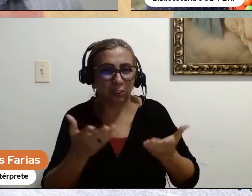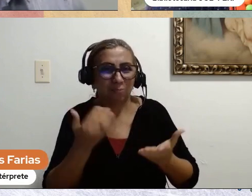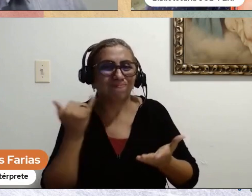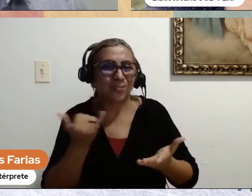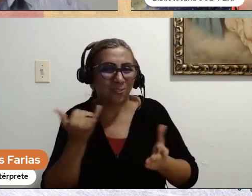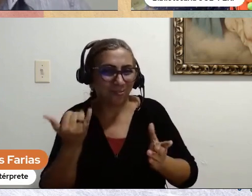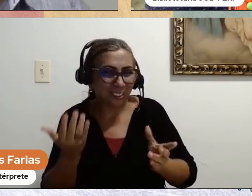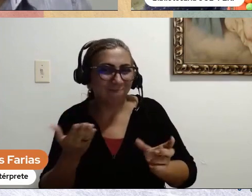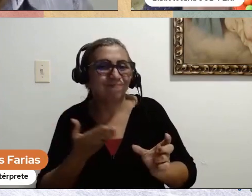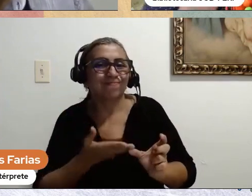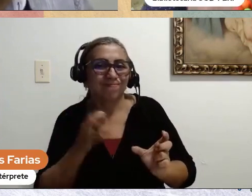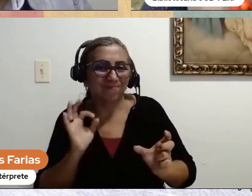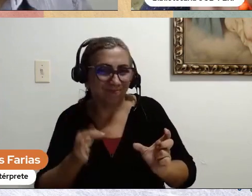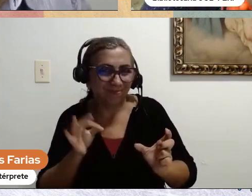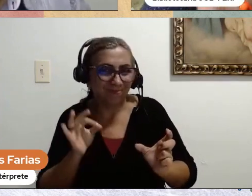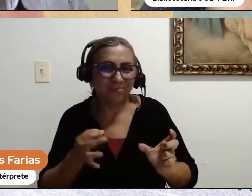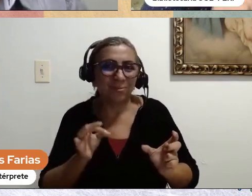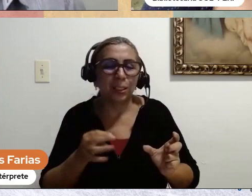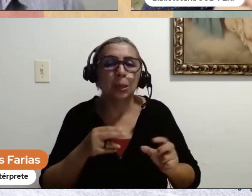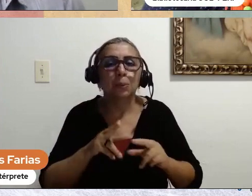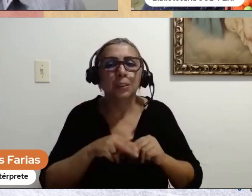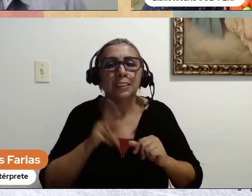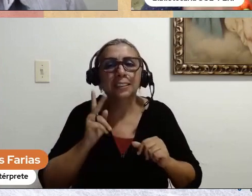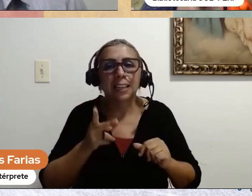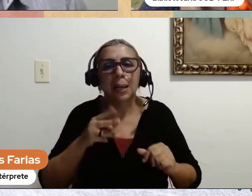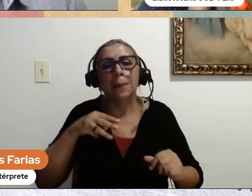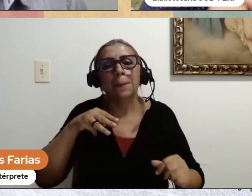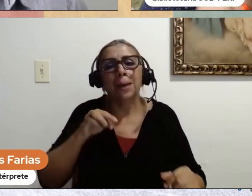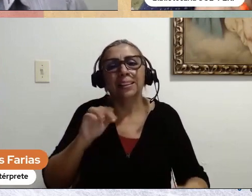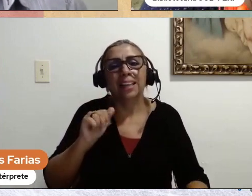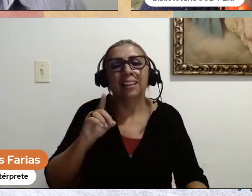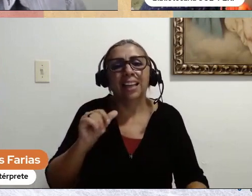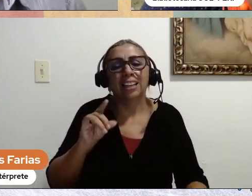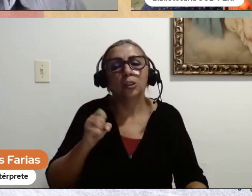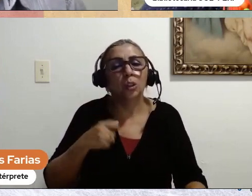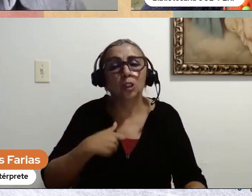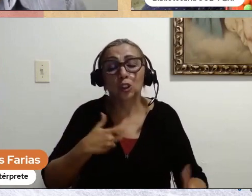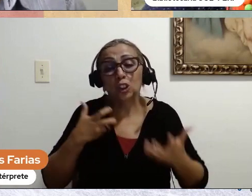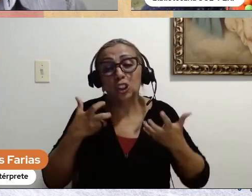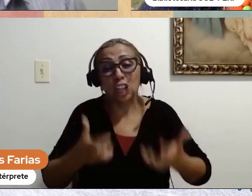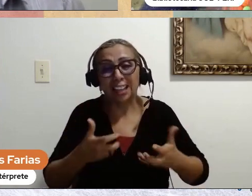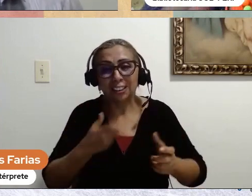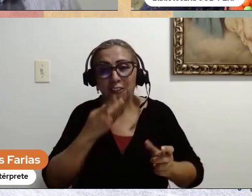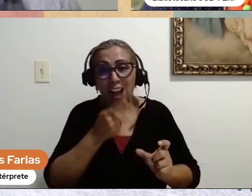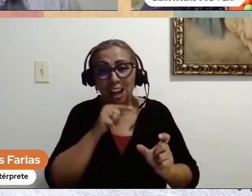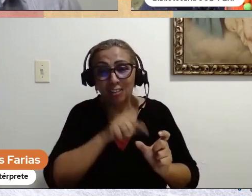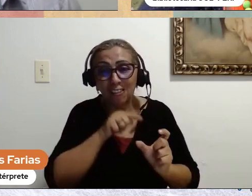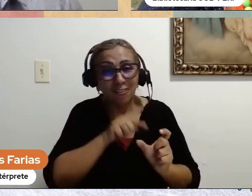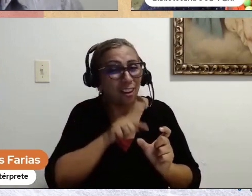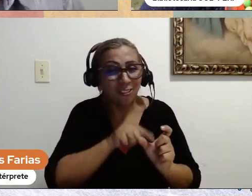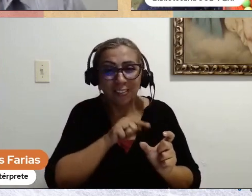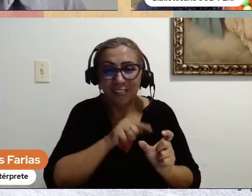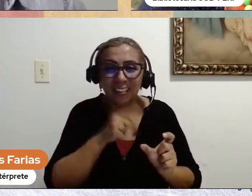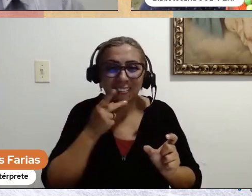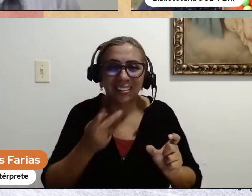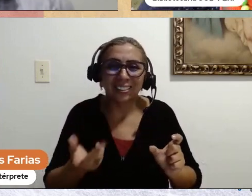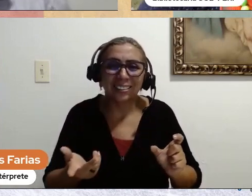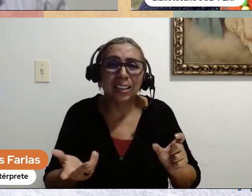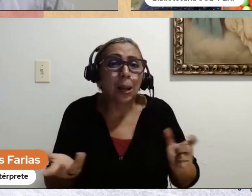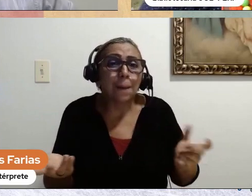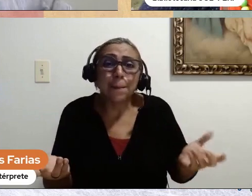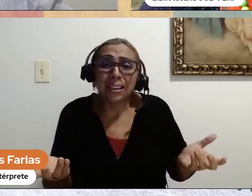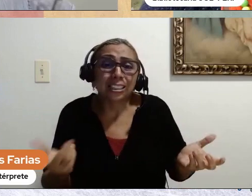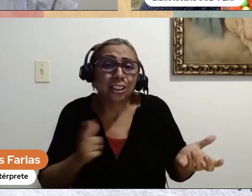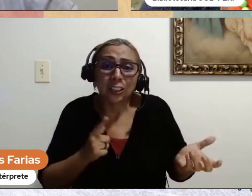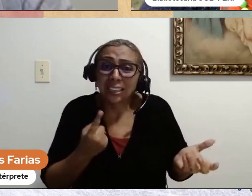fundamentais? Isso. Por isso que eu sempre fico falando metadados, eu sou a chata do metadados. Eu falo para o pessoal, mas só